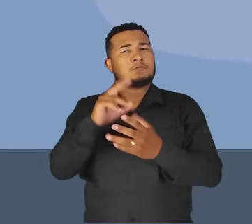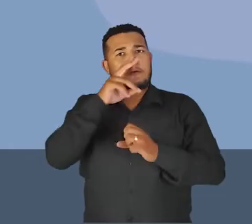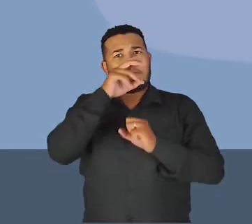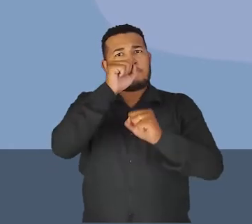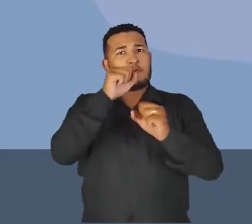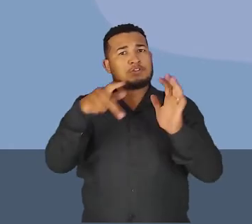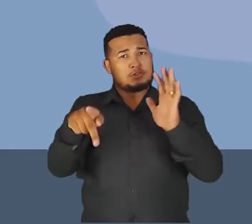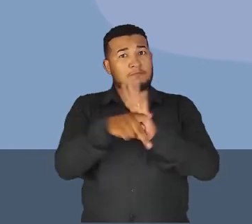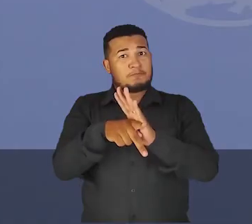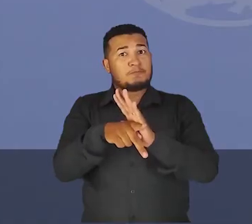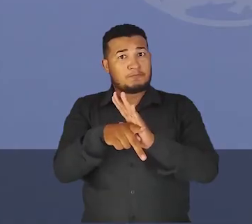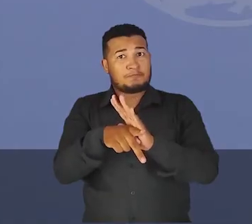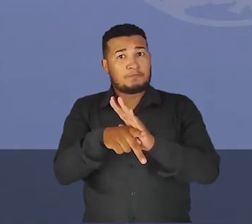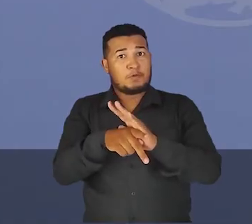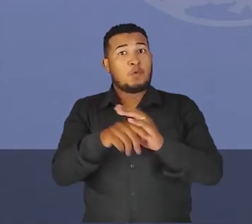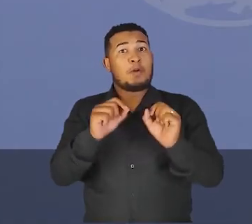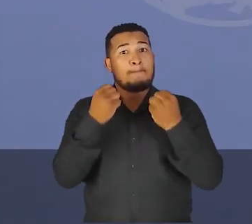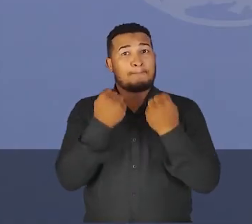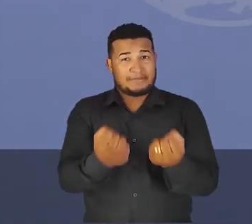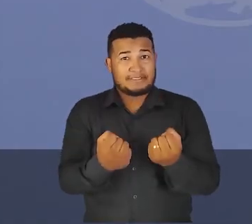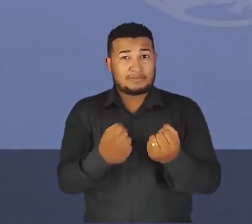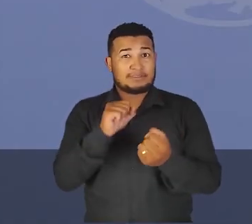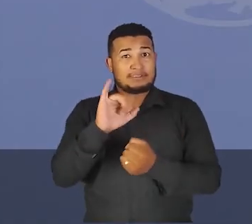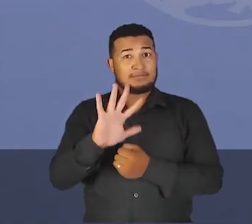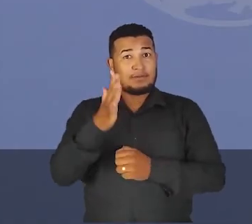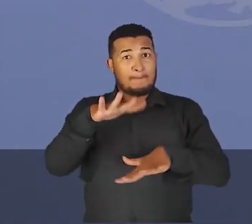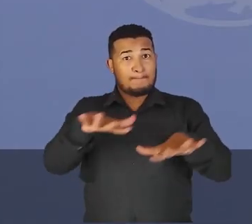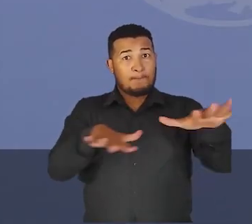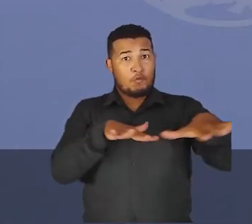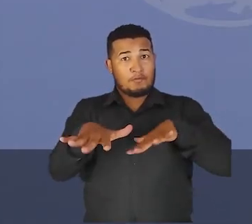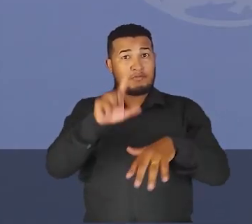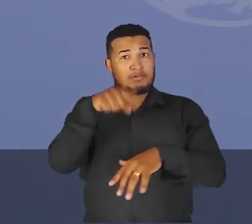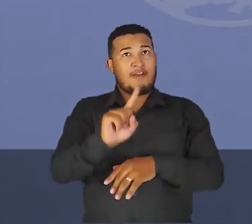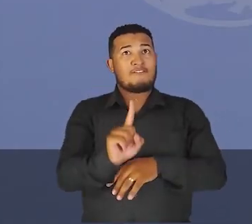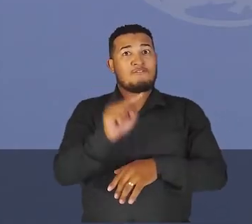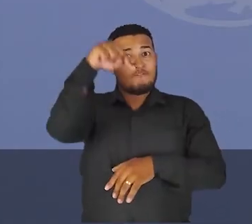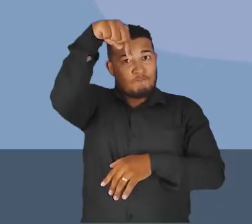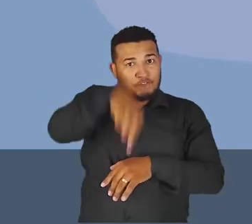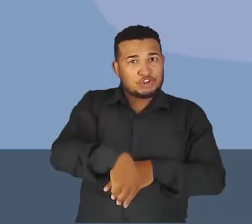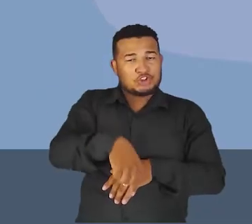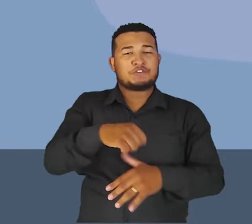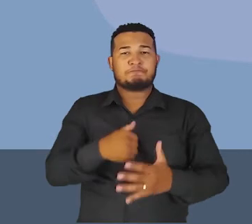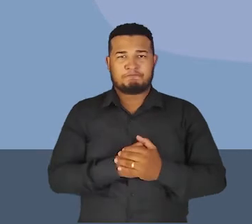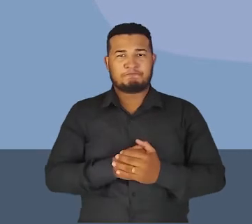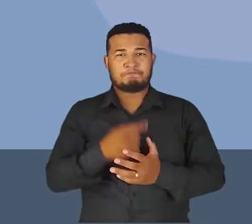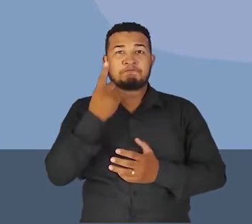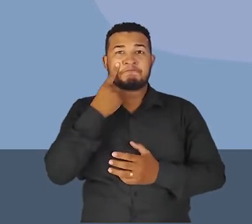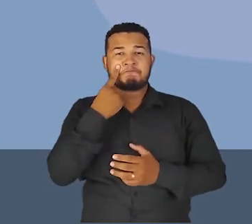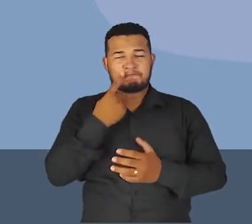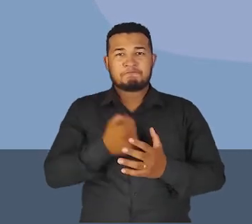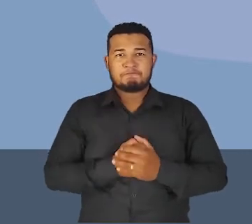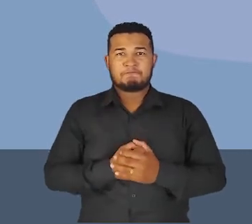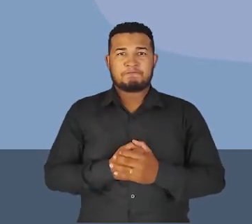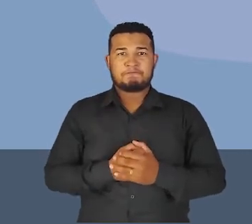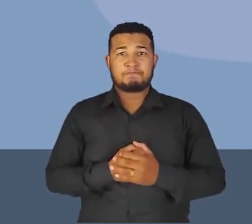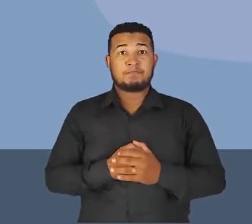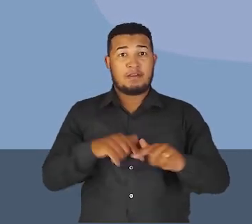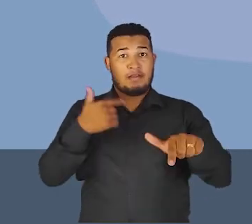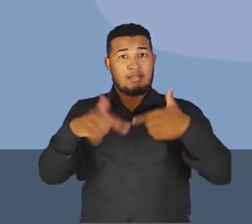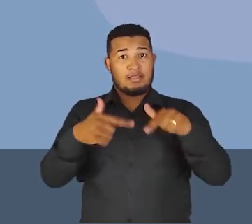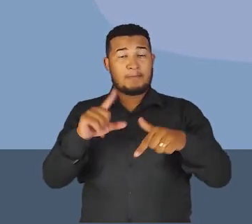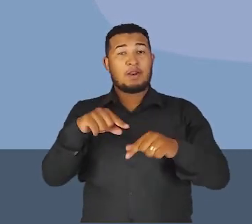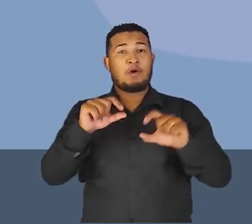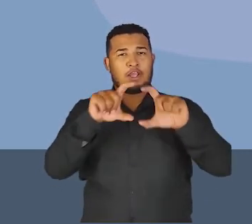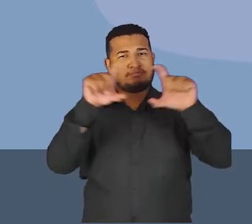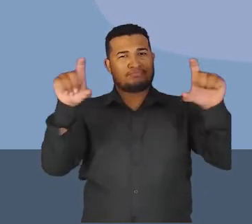desse trabalho da força-peso quando o movimento é na vertical. Vamos dar uma olhada? Olha lá, ó. Trabalho é a força